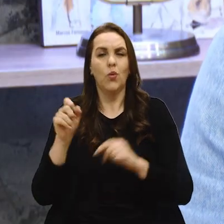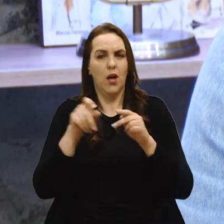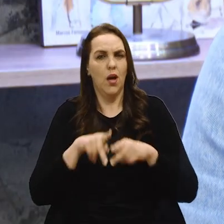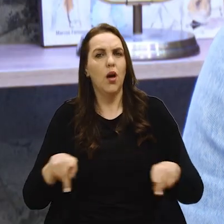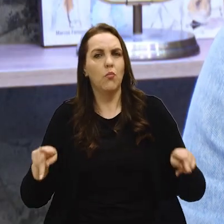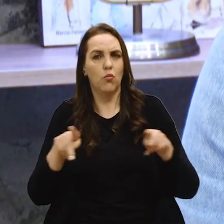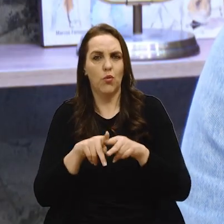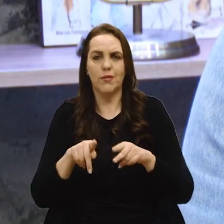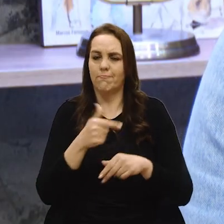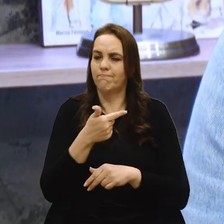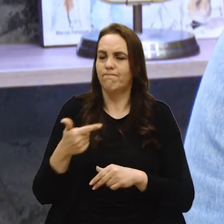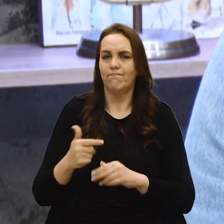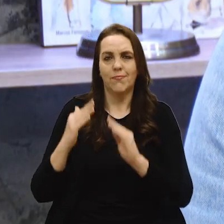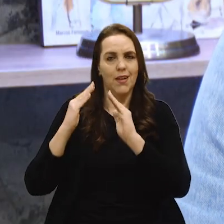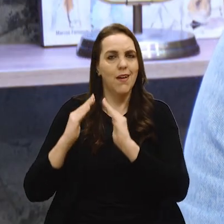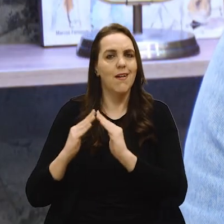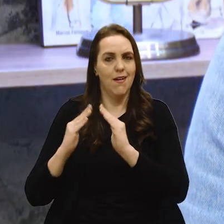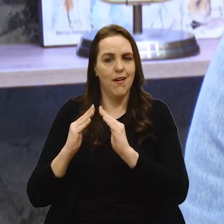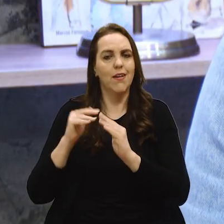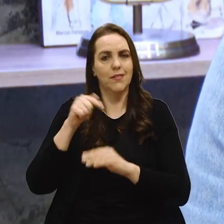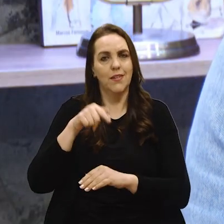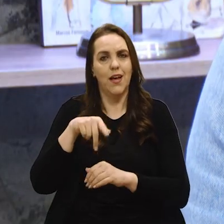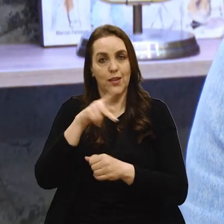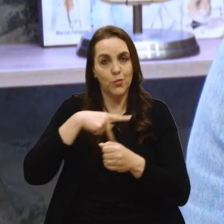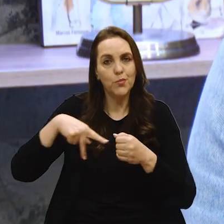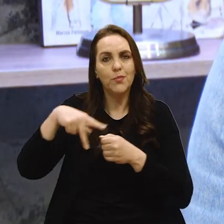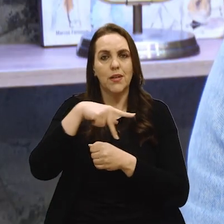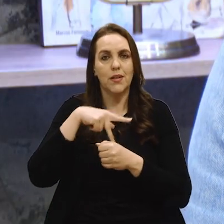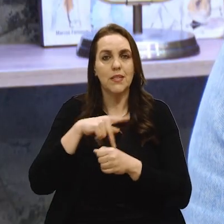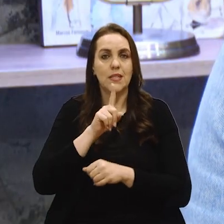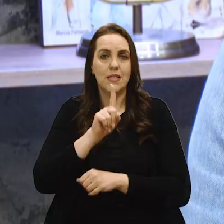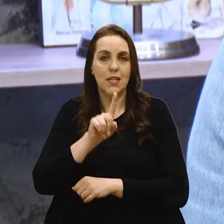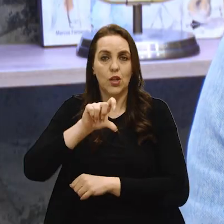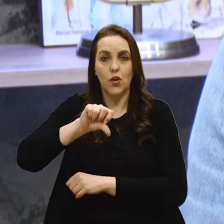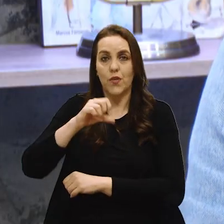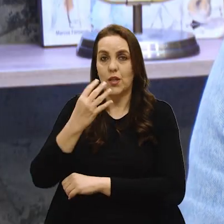A população sem teto no país passou de